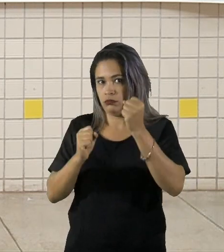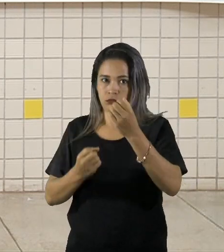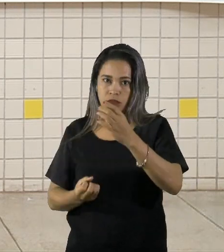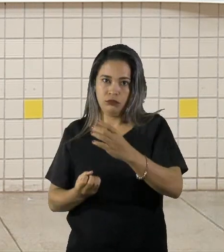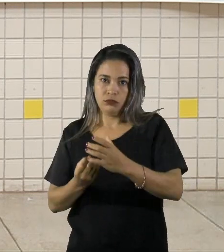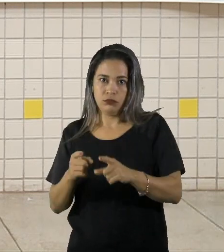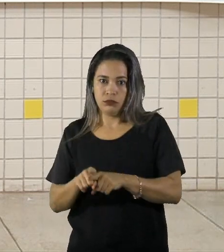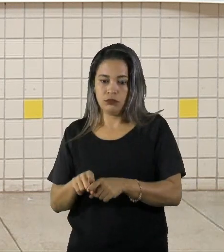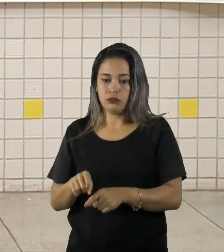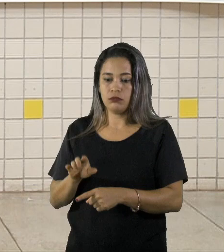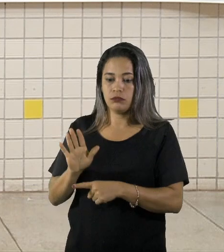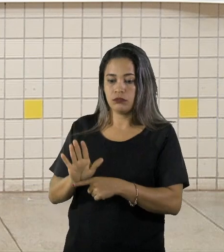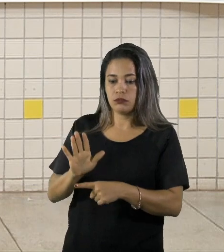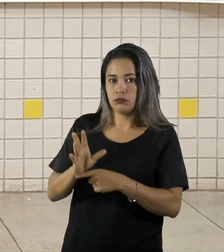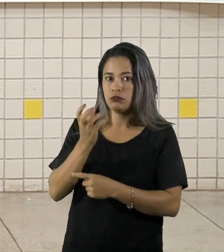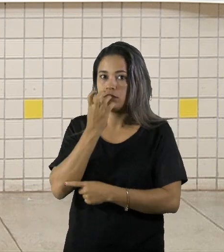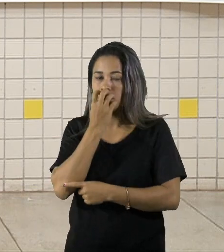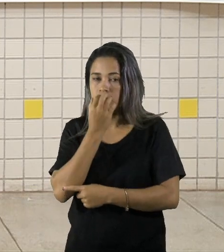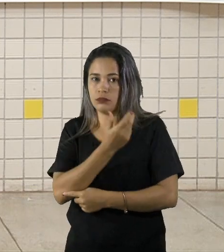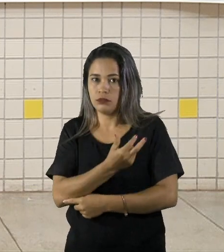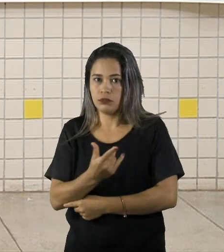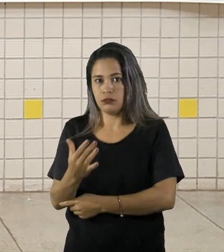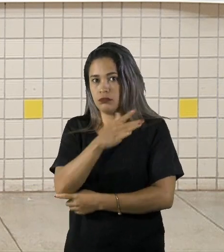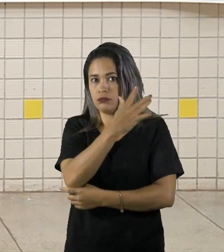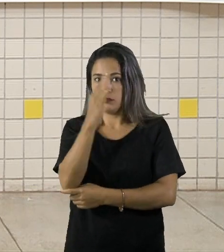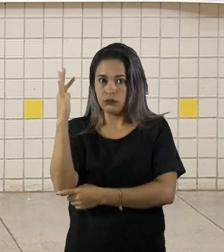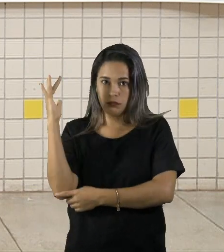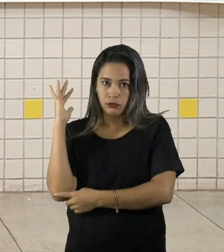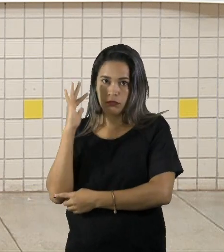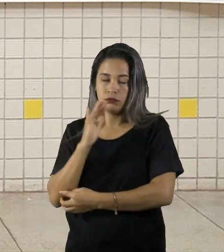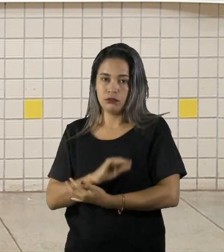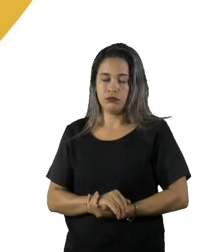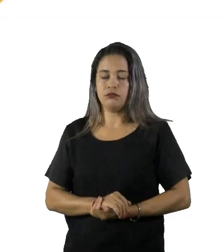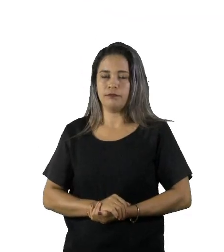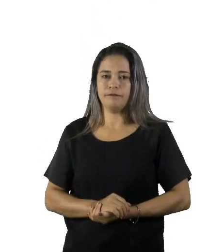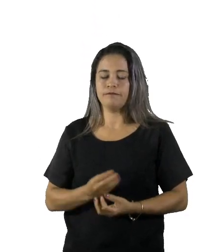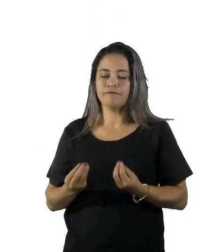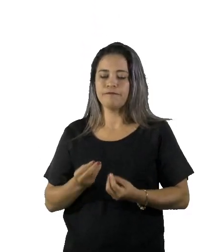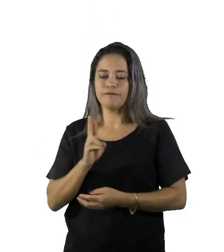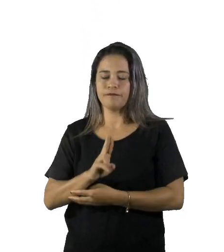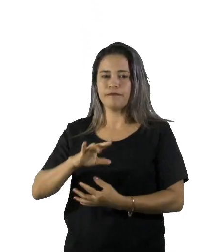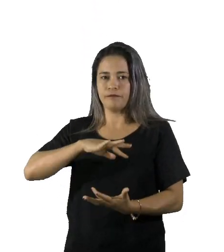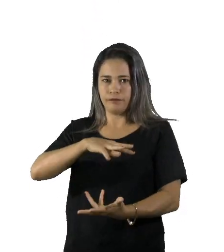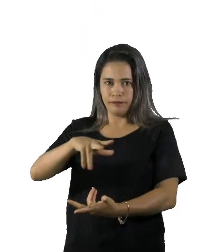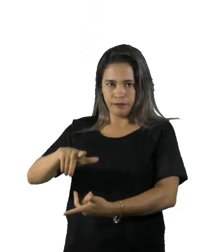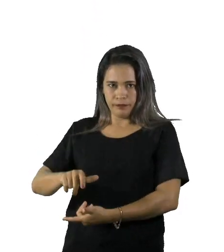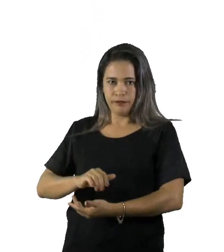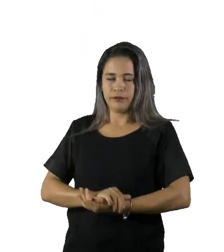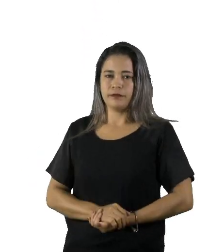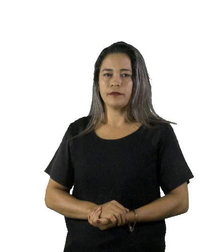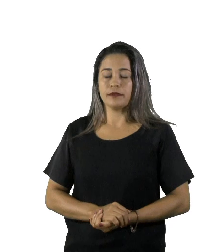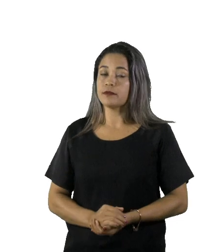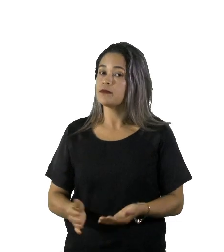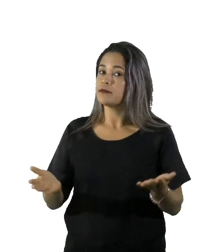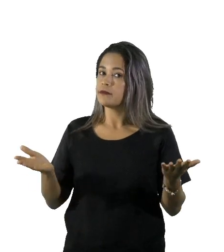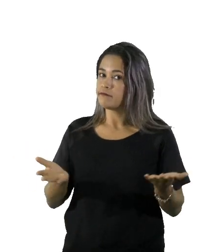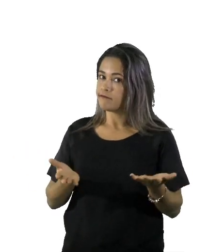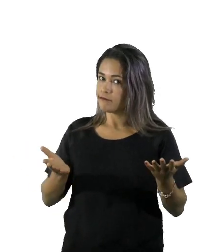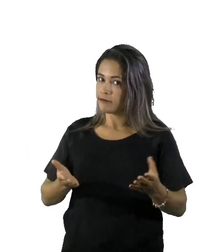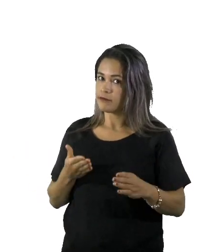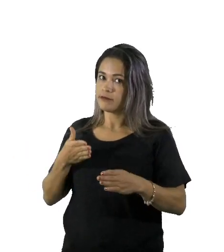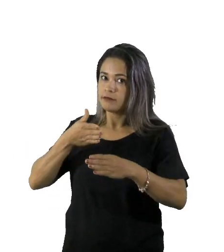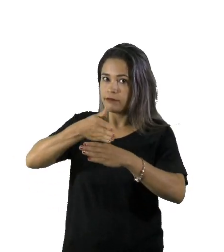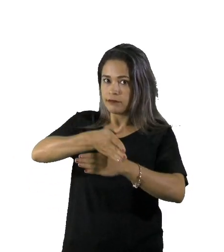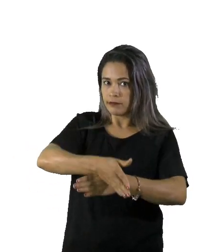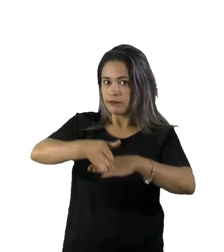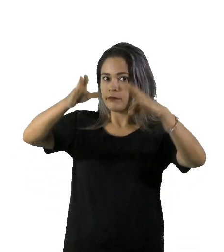nas plantações, enfim, como nós usamos a água no nosso planeta. Então agora nós vamos entrar no tema mesmo